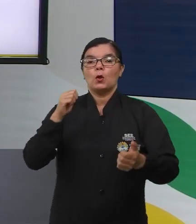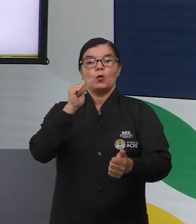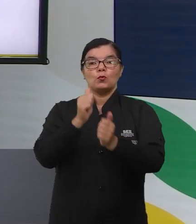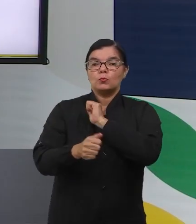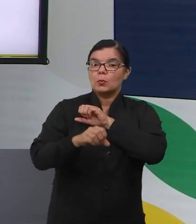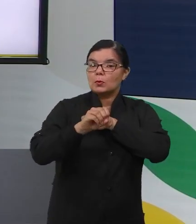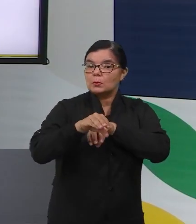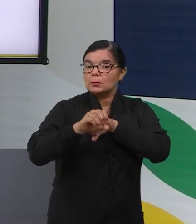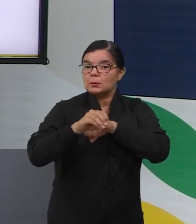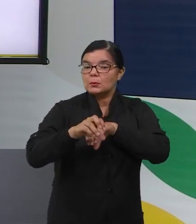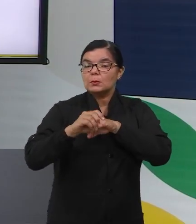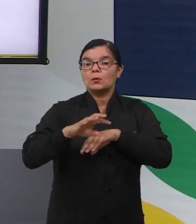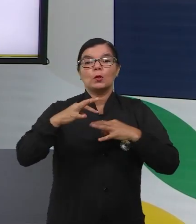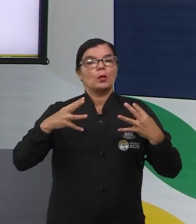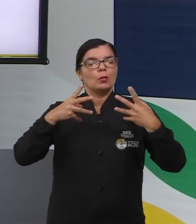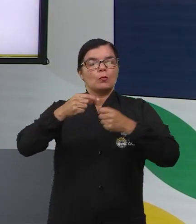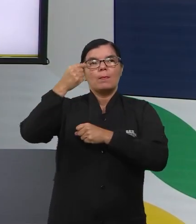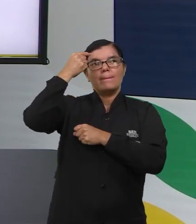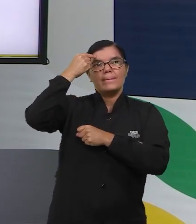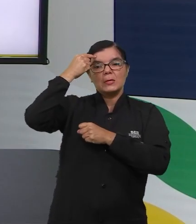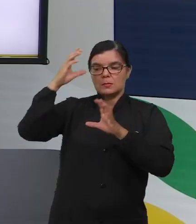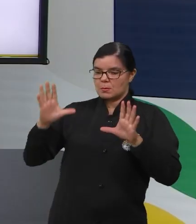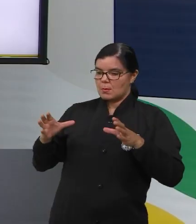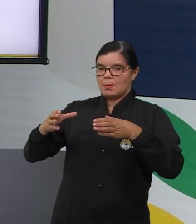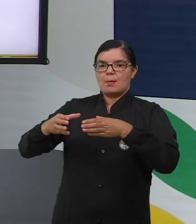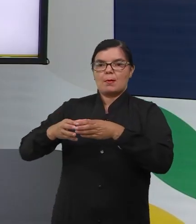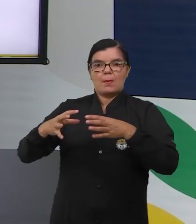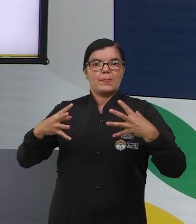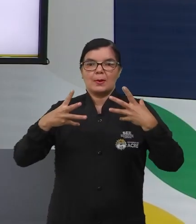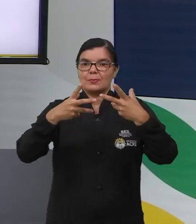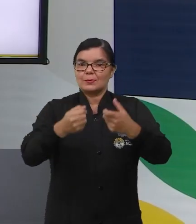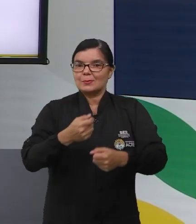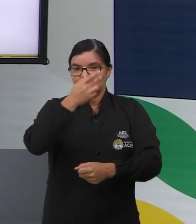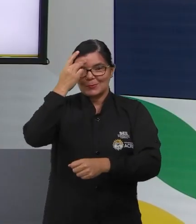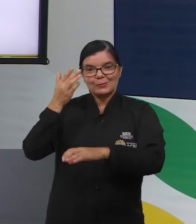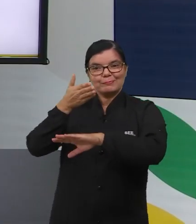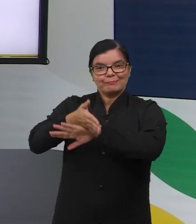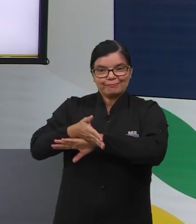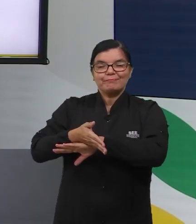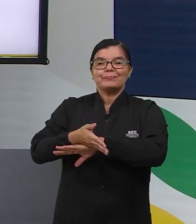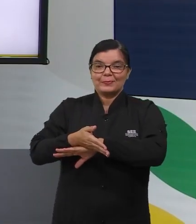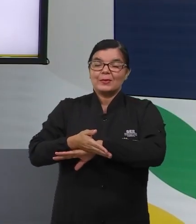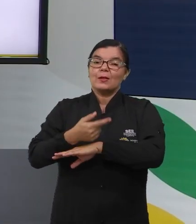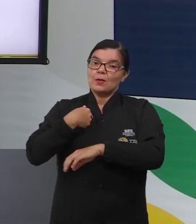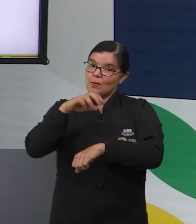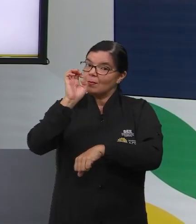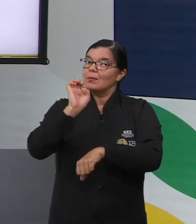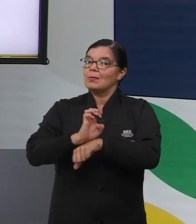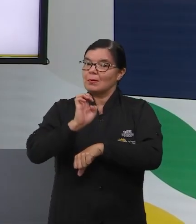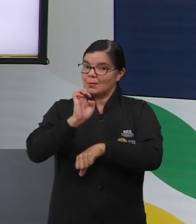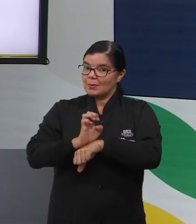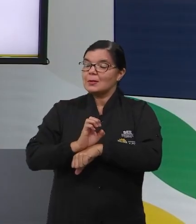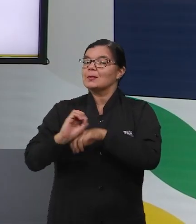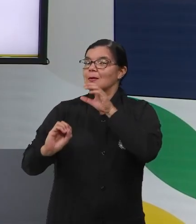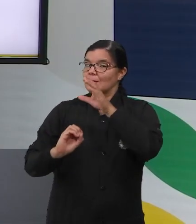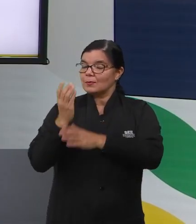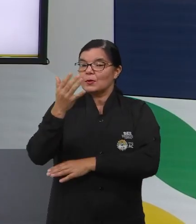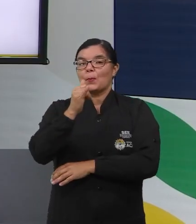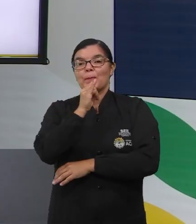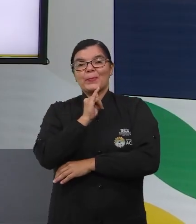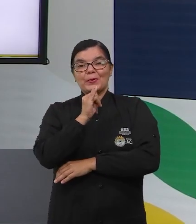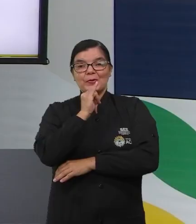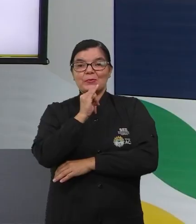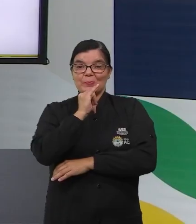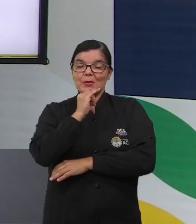a educação. Então isso pensando num coletivo para todo mundo acessar. E o Estado tem que vir e cumprir. E aqui, por exemplo, eu estou